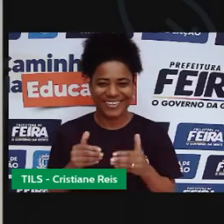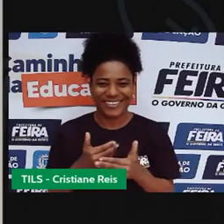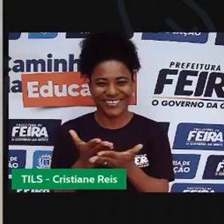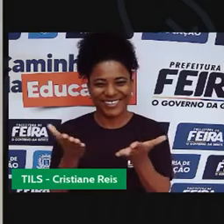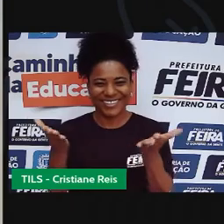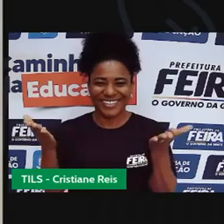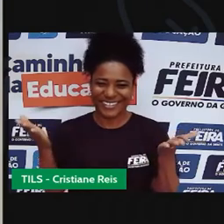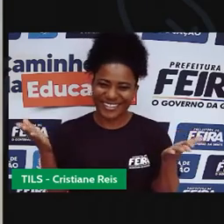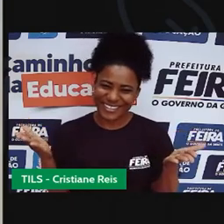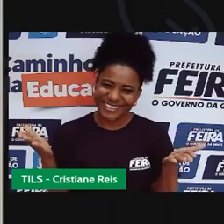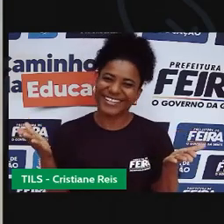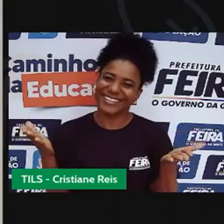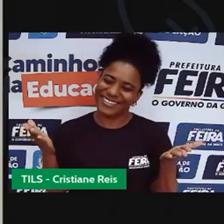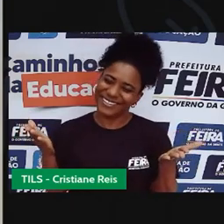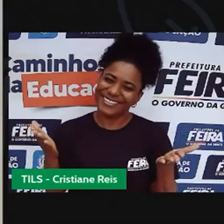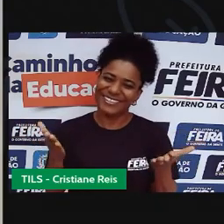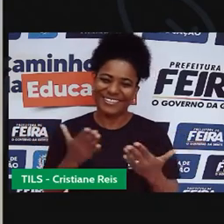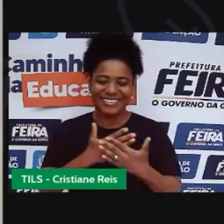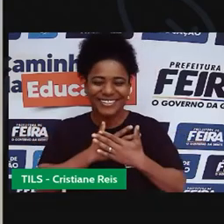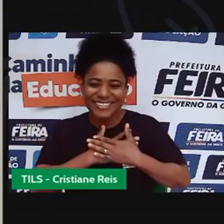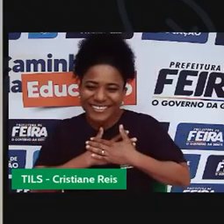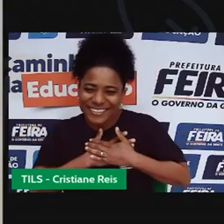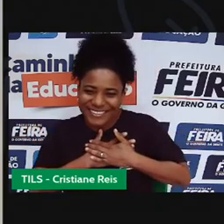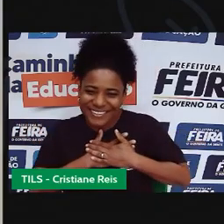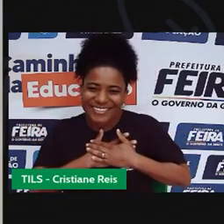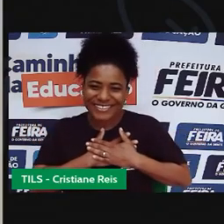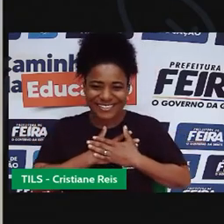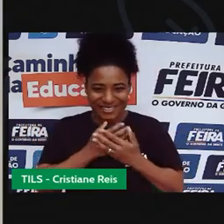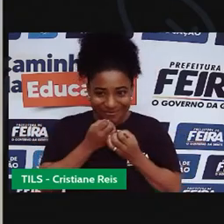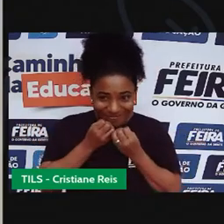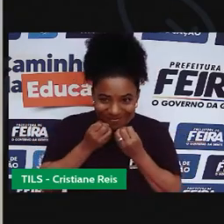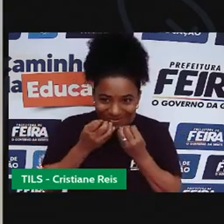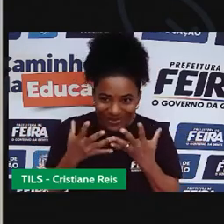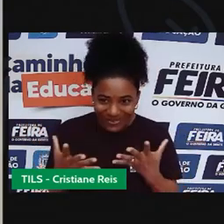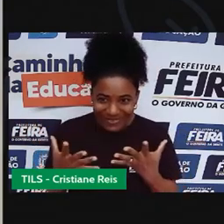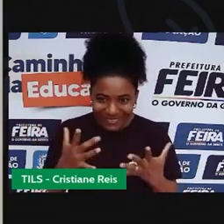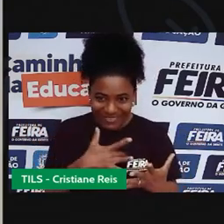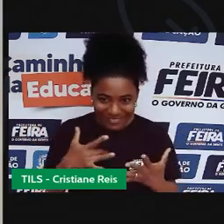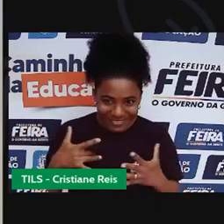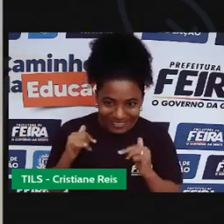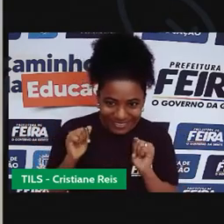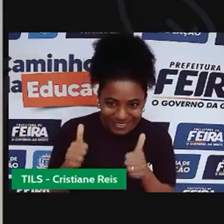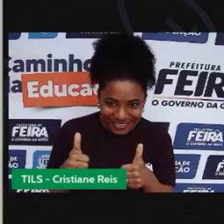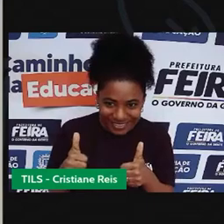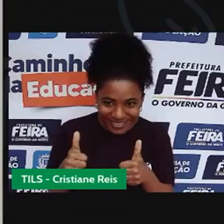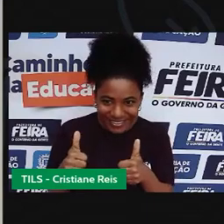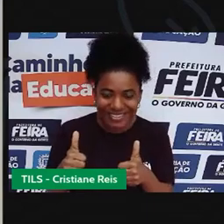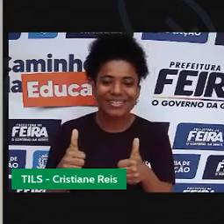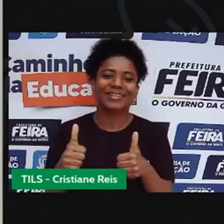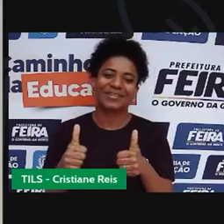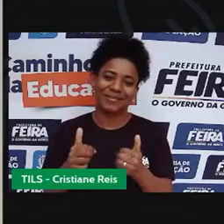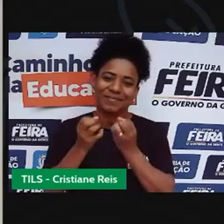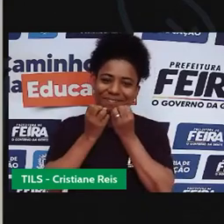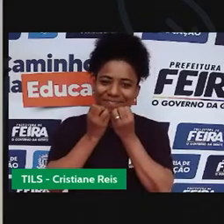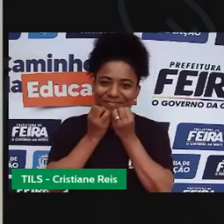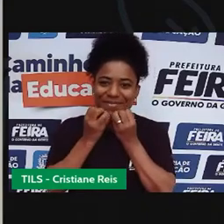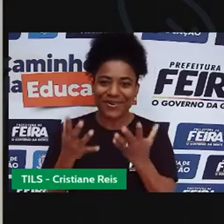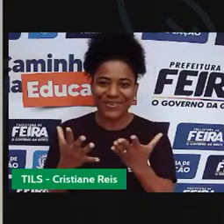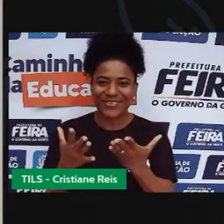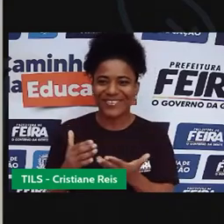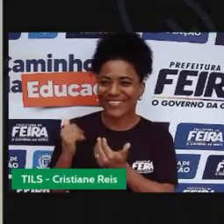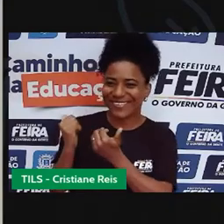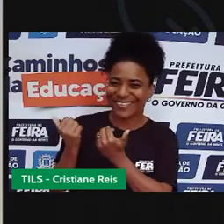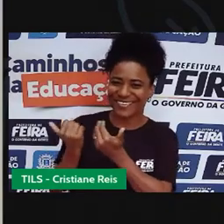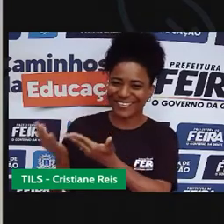Olá, meu querido, meus queridos amores. Como é que estão? Tá tudo certinho com vocês? Hoje estou super feliz. Nós temos a